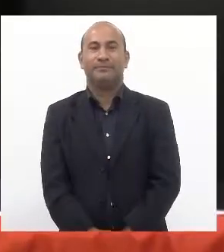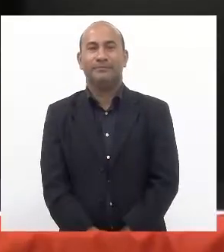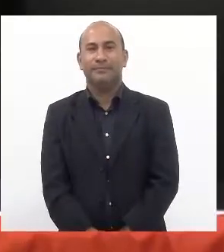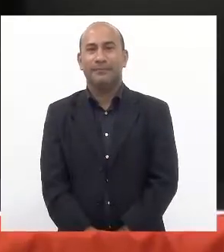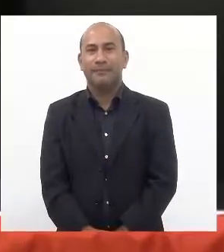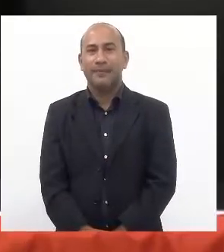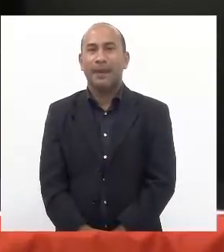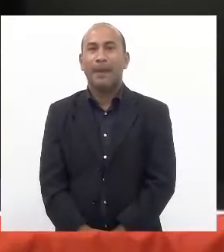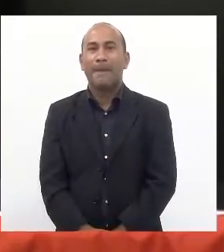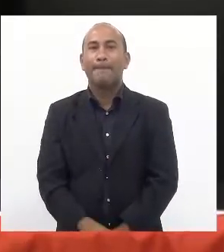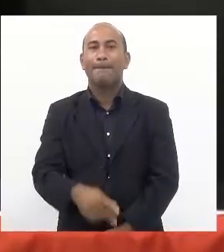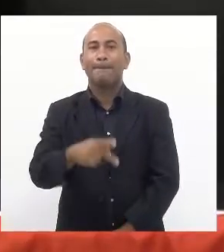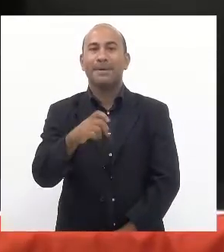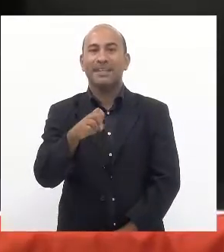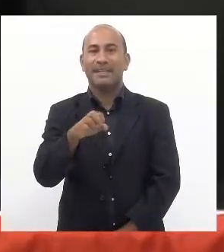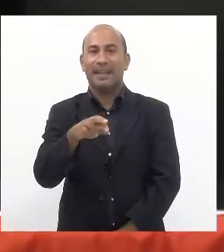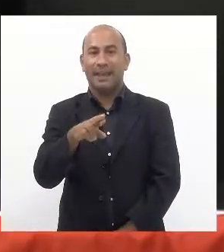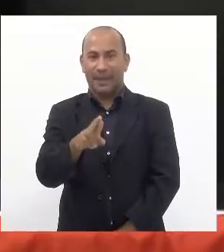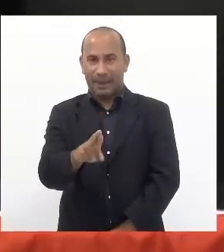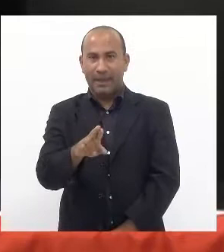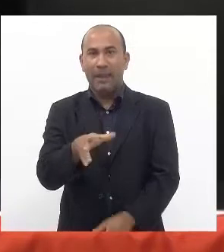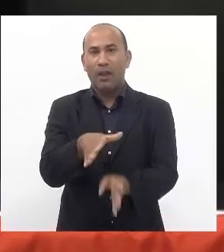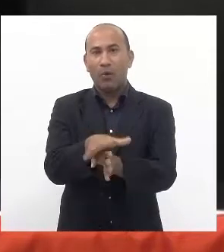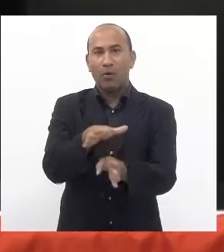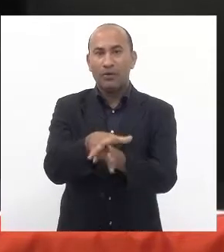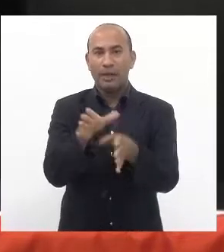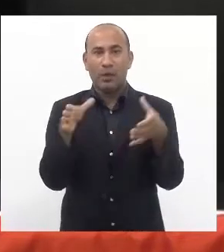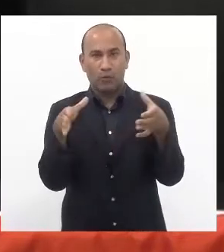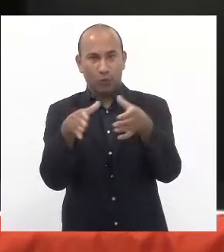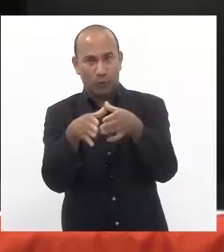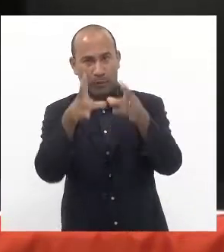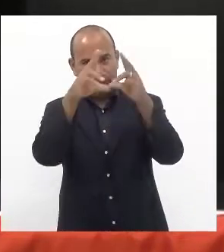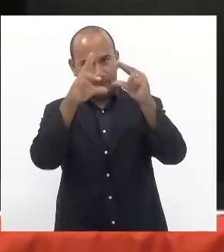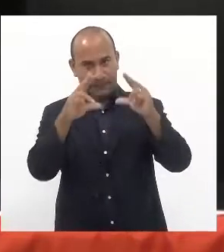Do Pierre Youssef, conselheiro da Liga Libanesa,